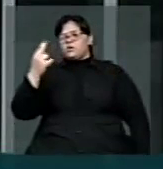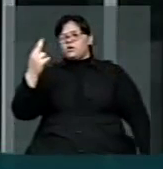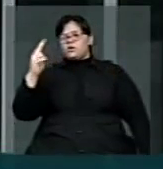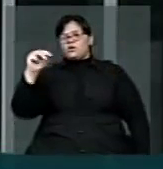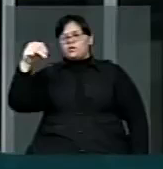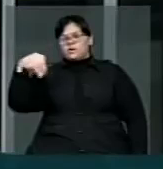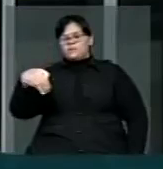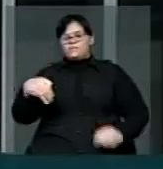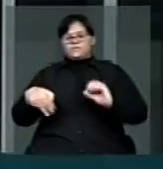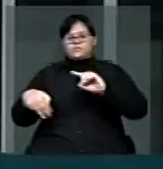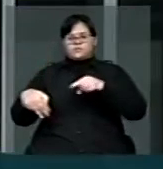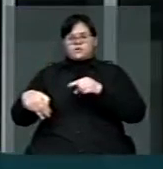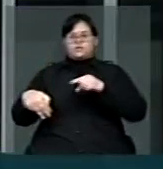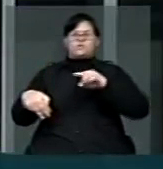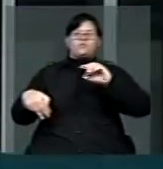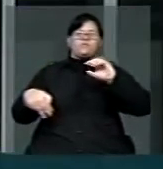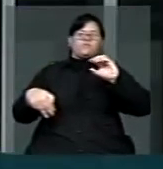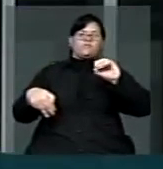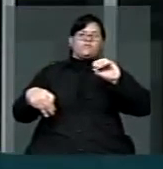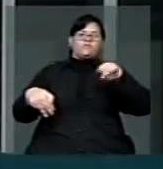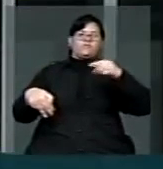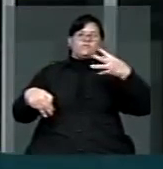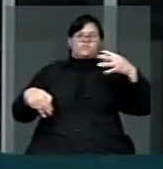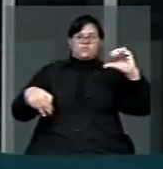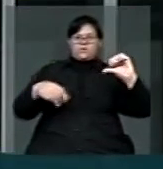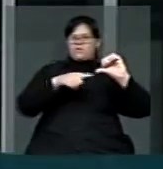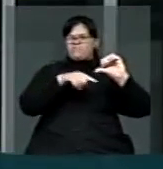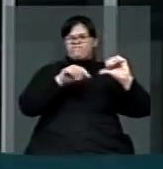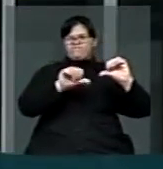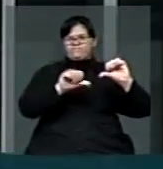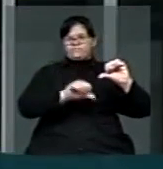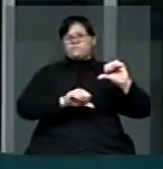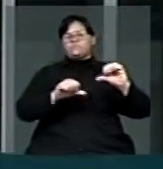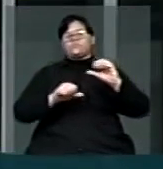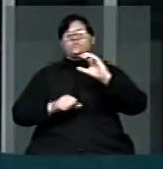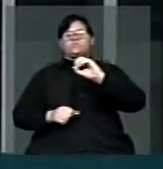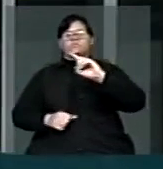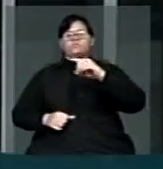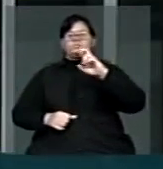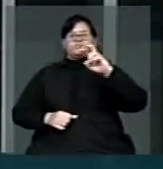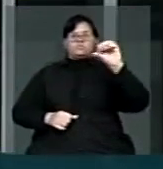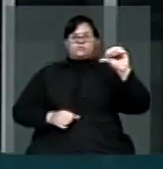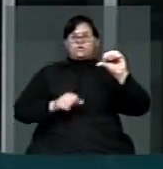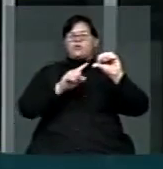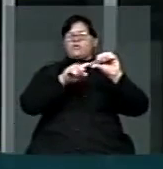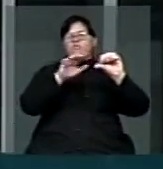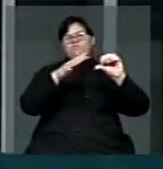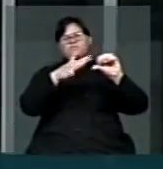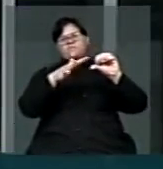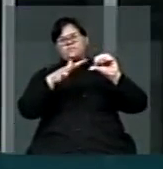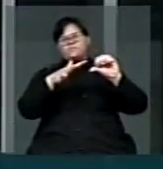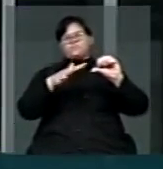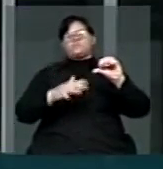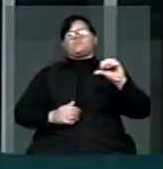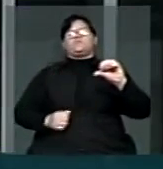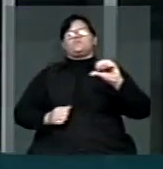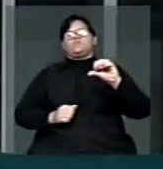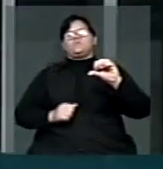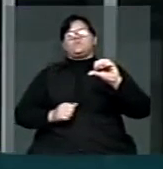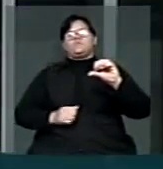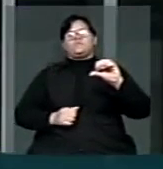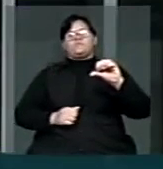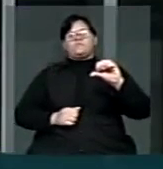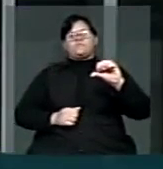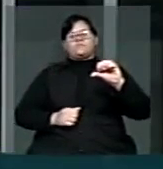e 0,49, baixo entre 0,5 e 0,59, e médio entre